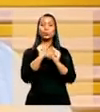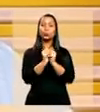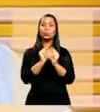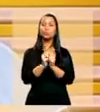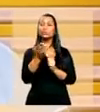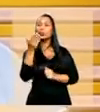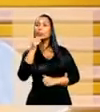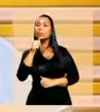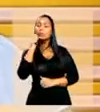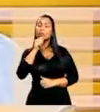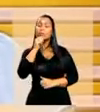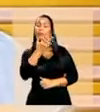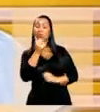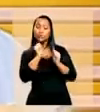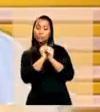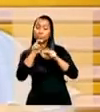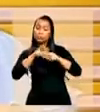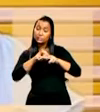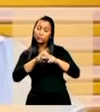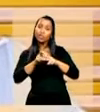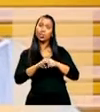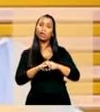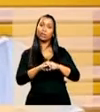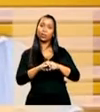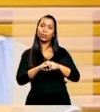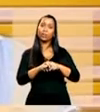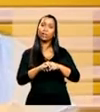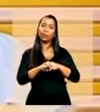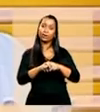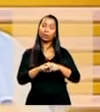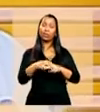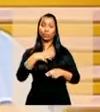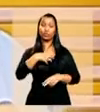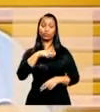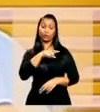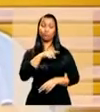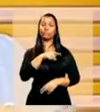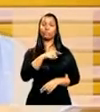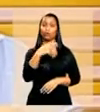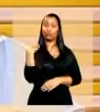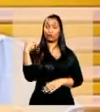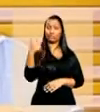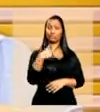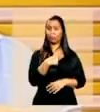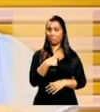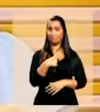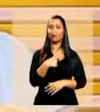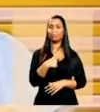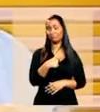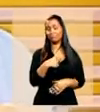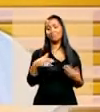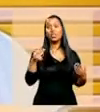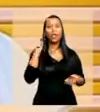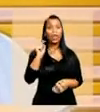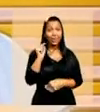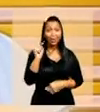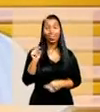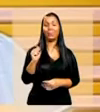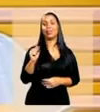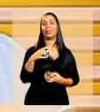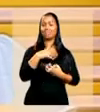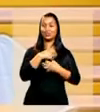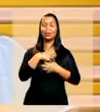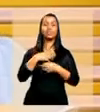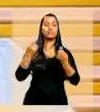ele. Mamãe, vem aqui, senta aqui no sofá. A atitude dele de me chamar. De chamar.